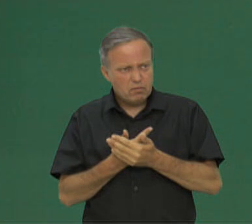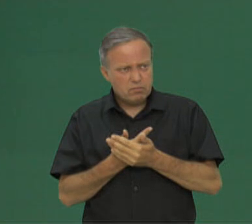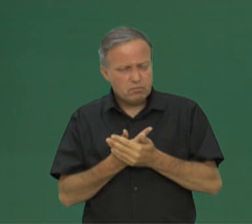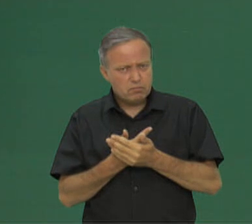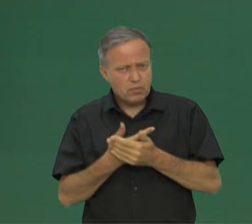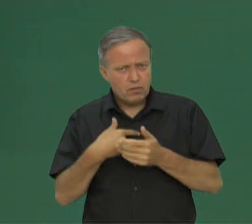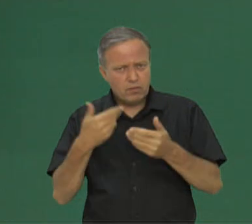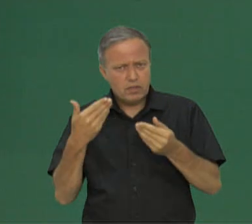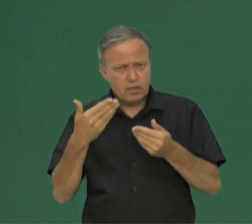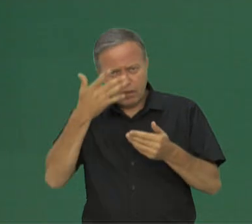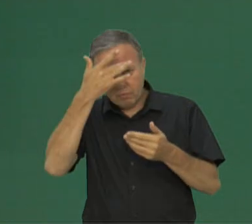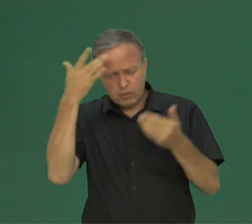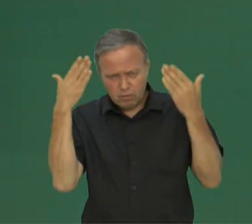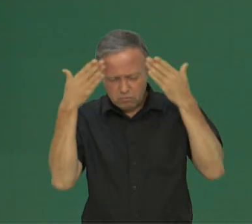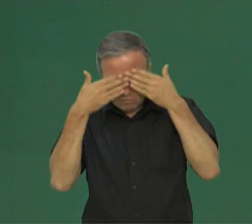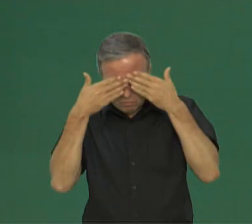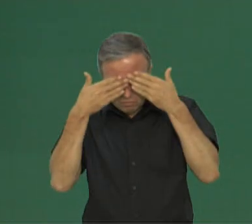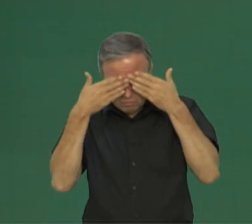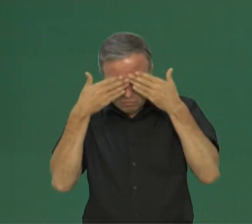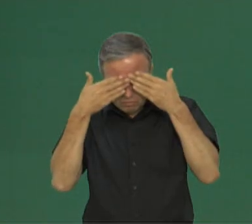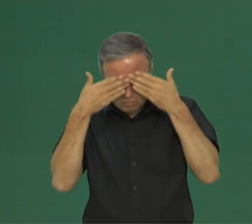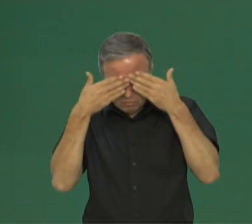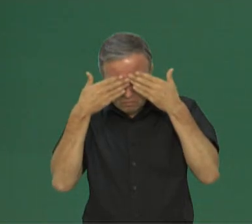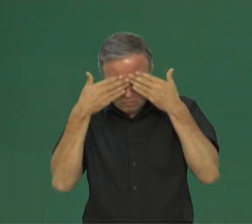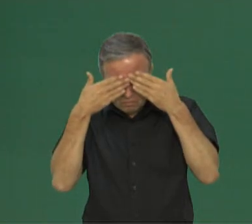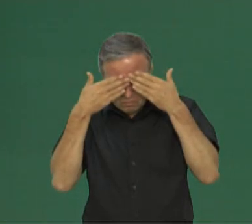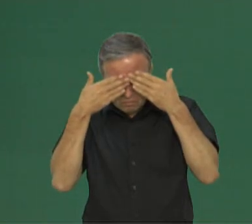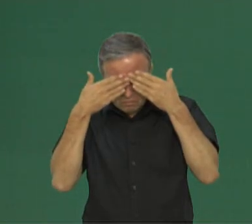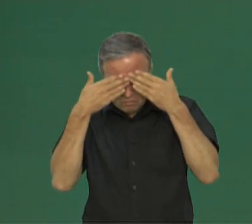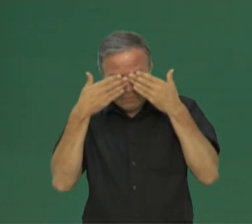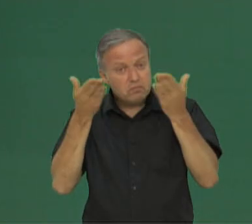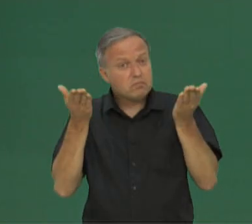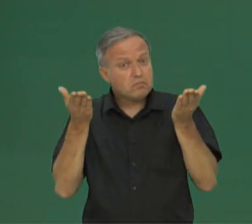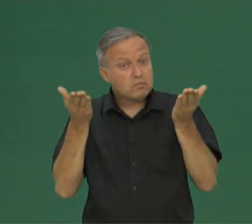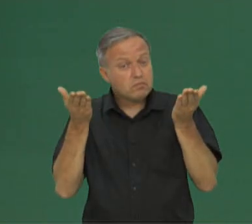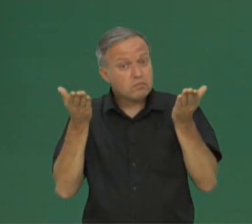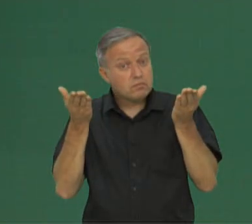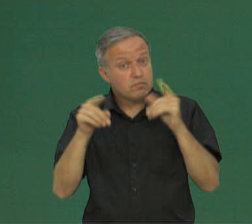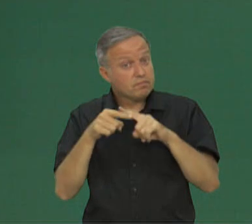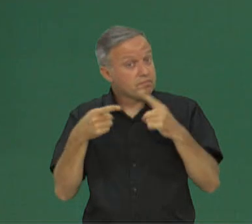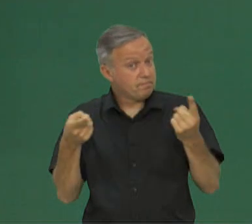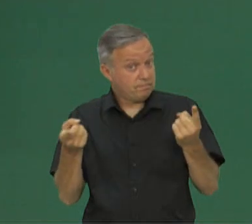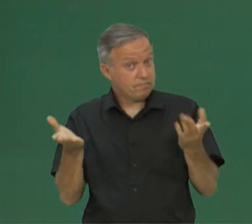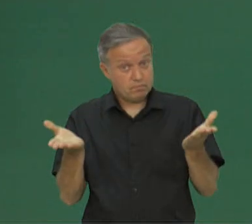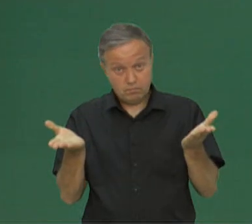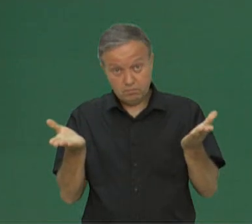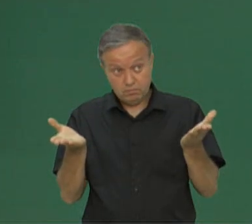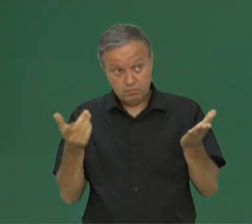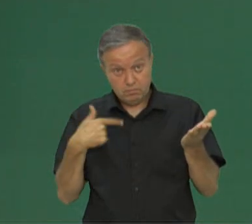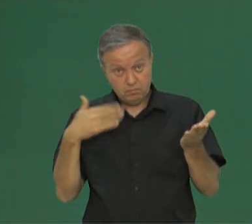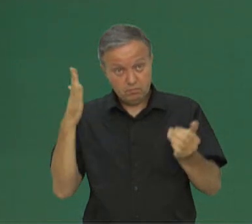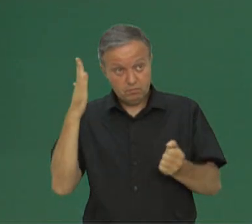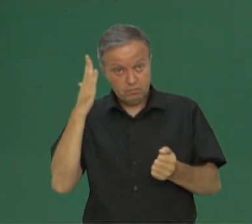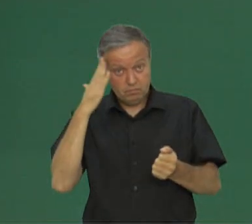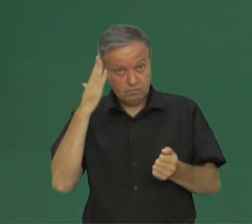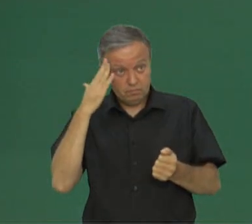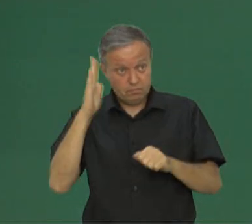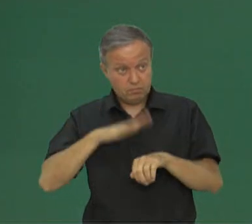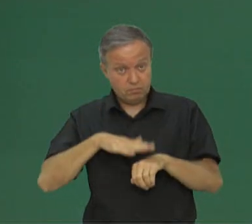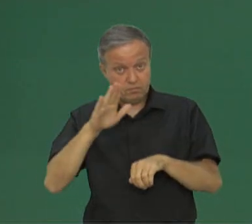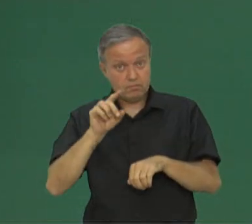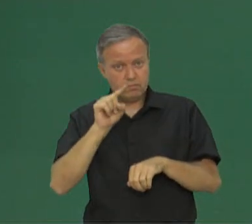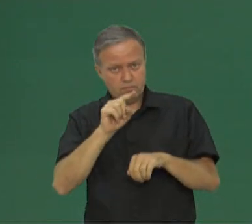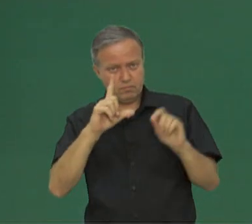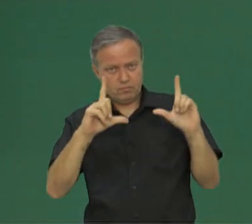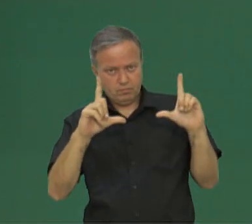cegas ao consumir. Pode ser? Pode ser. Certo? Se você quiser saber mais